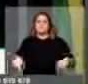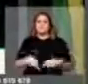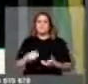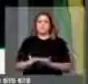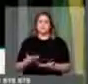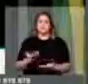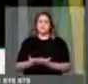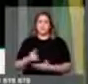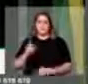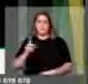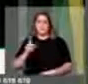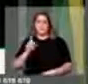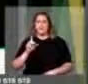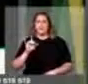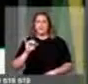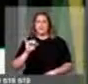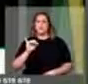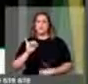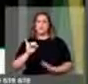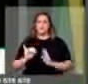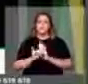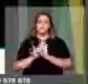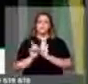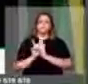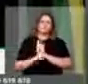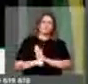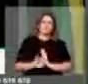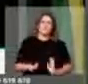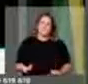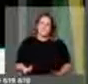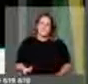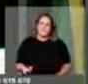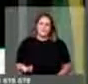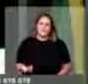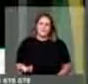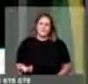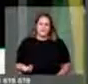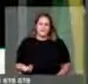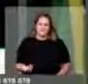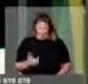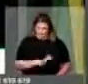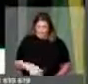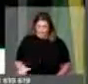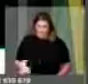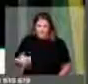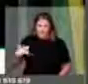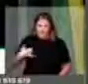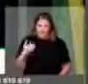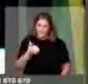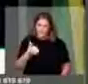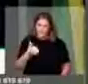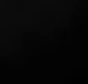ganha uma cadeia por chegou a dizer que não essa forma de combater aqueles coitados que são vítimas da sociedade